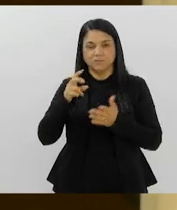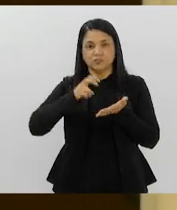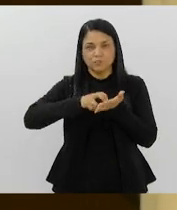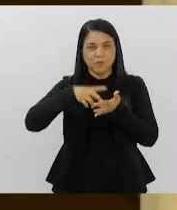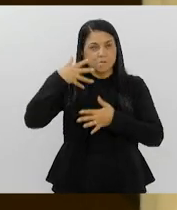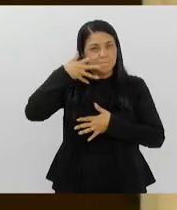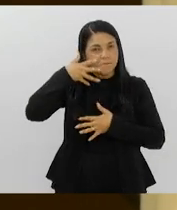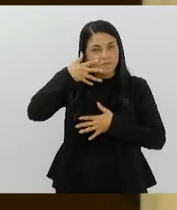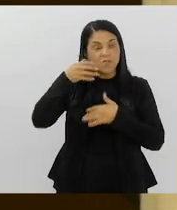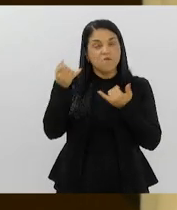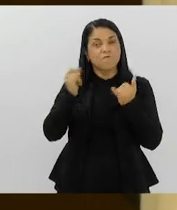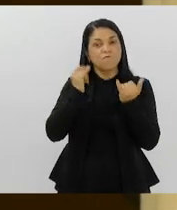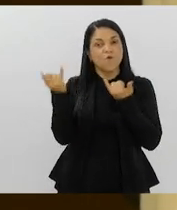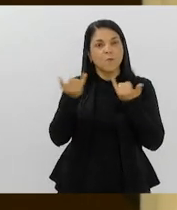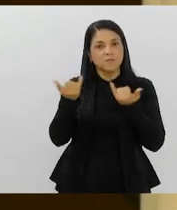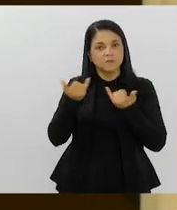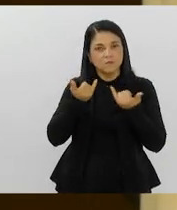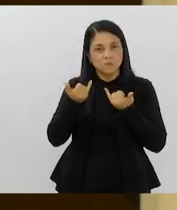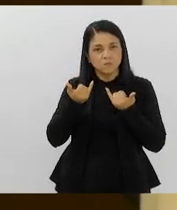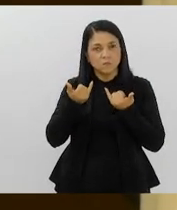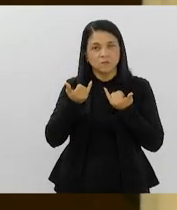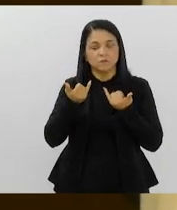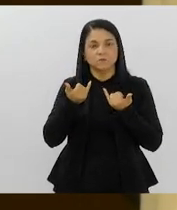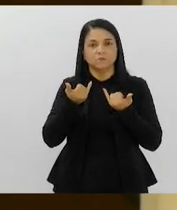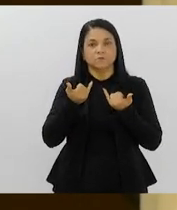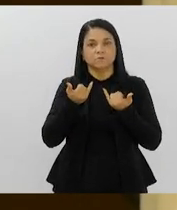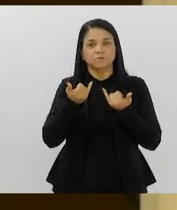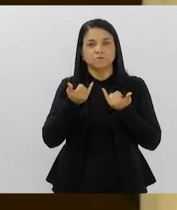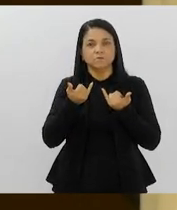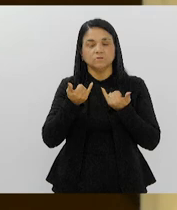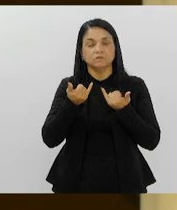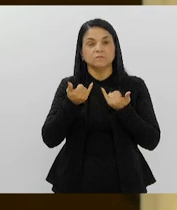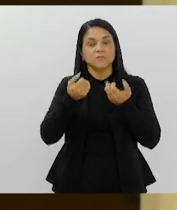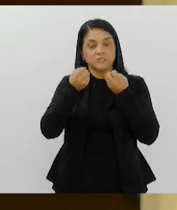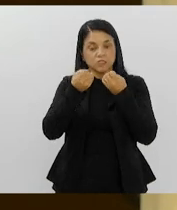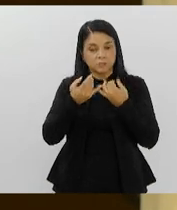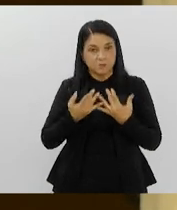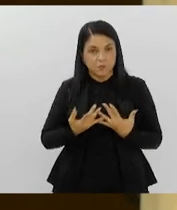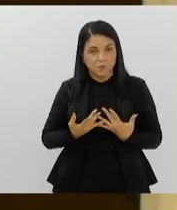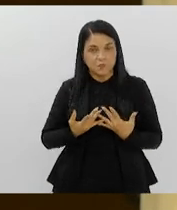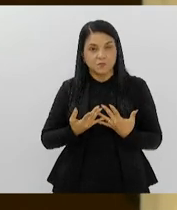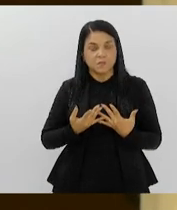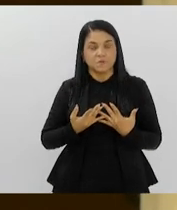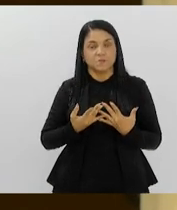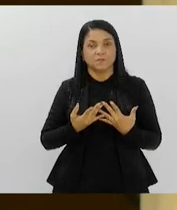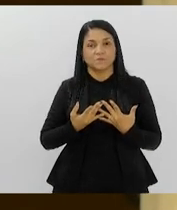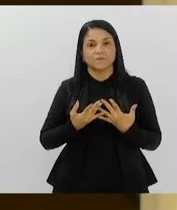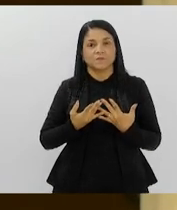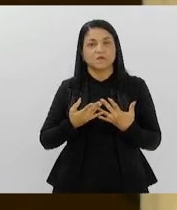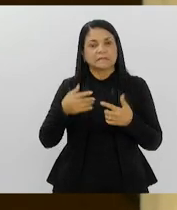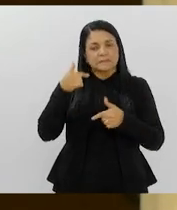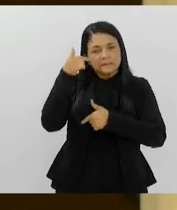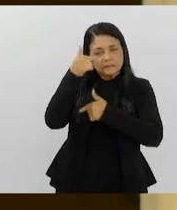algumas informações e ela falou sobre a questão de